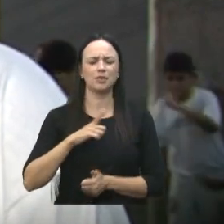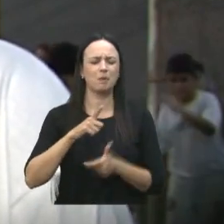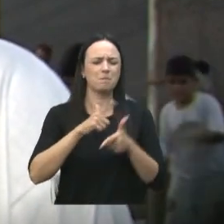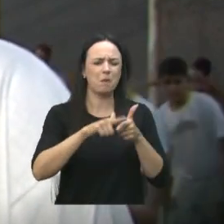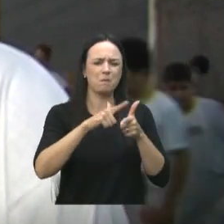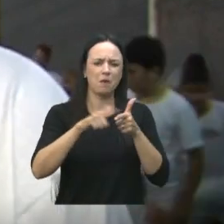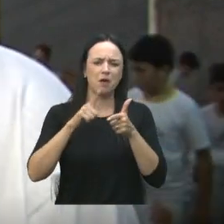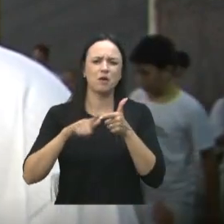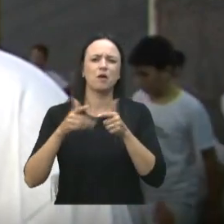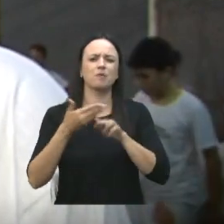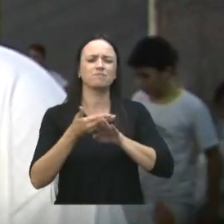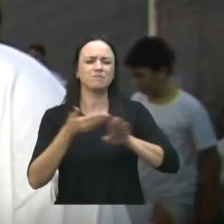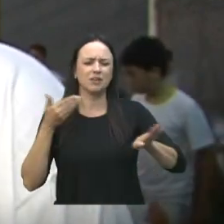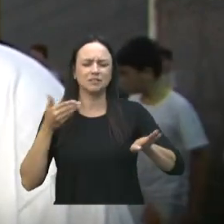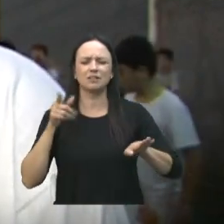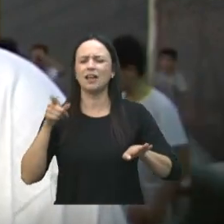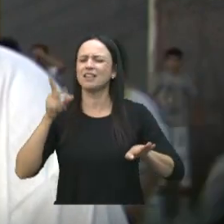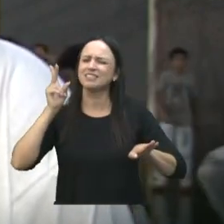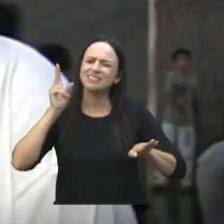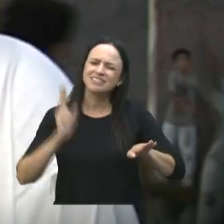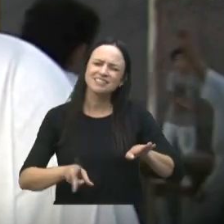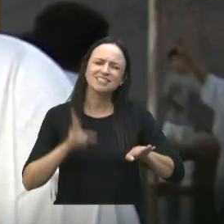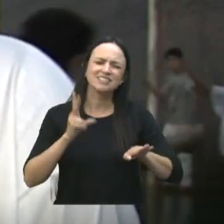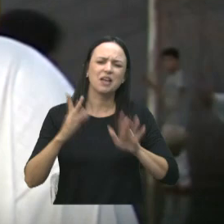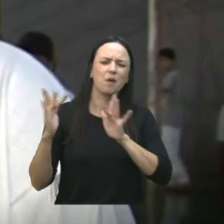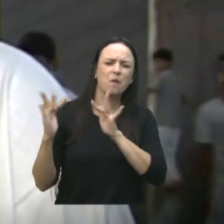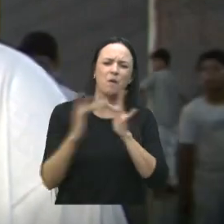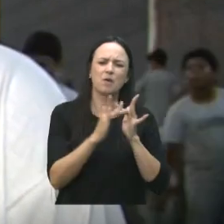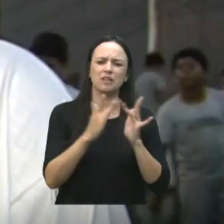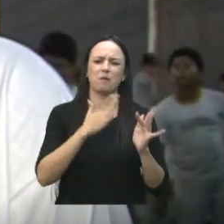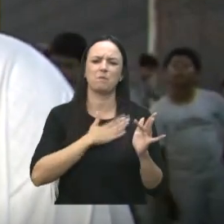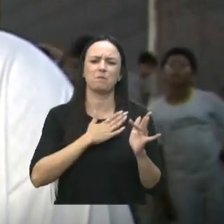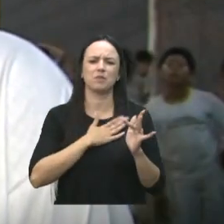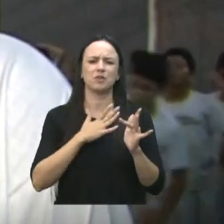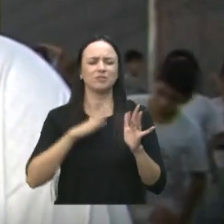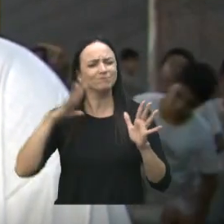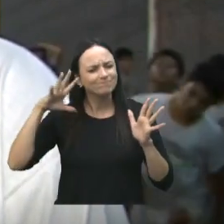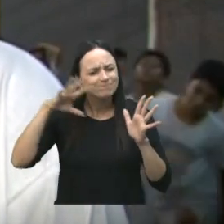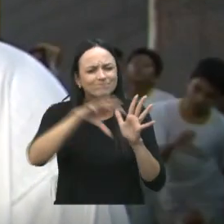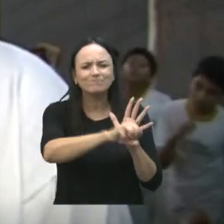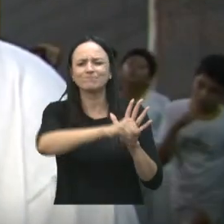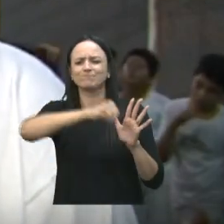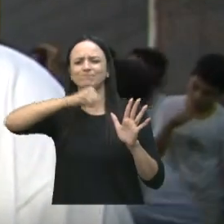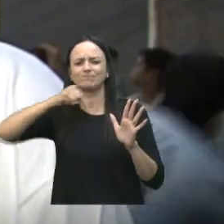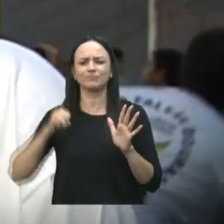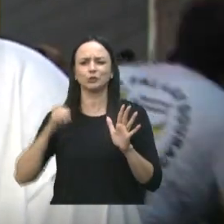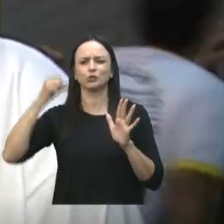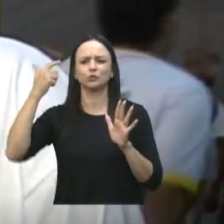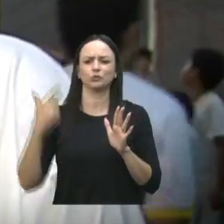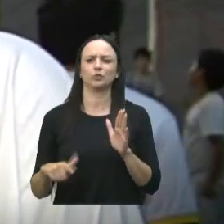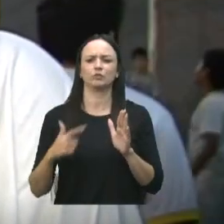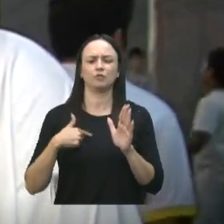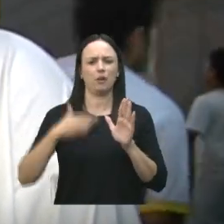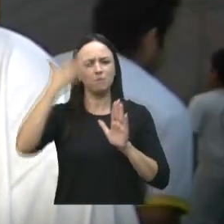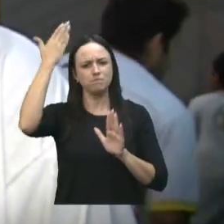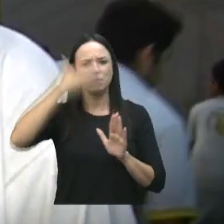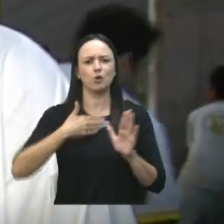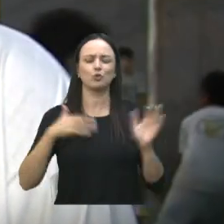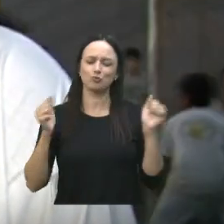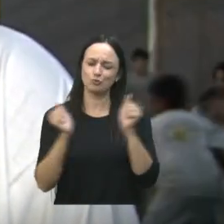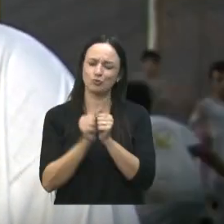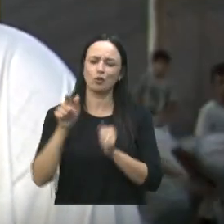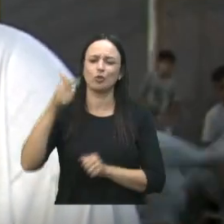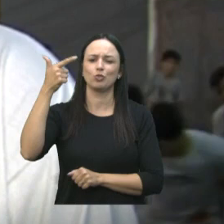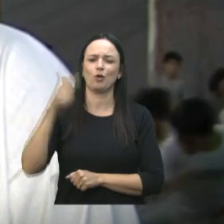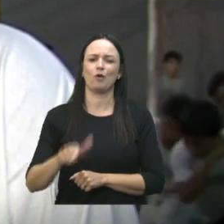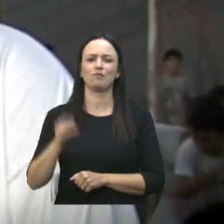de afastamento com a capoeira, ele sempre teve contato comigo, me resgatou novamente aqui. E eu provo que estou aqui com ele novamente, cara. É